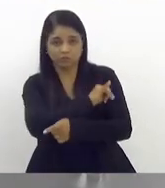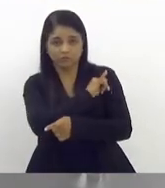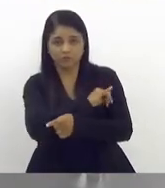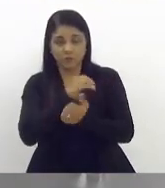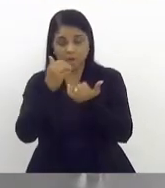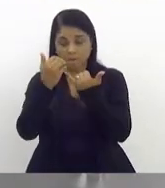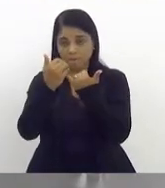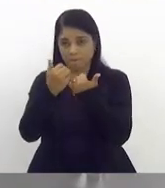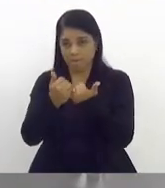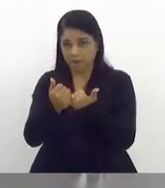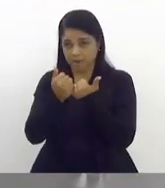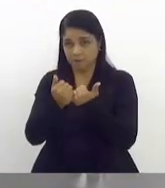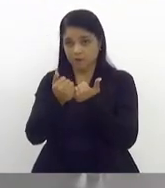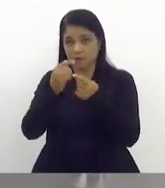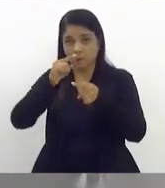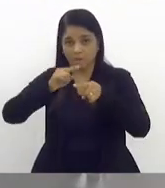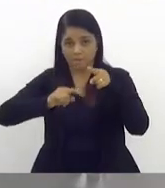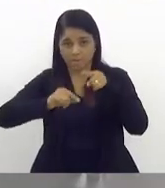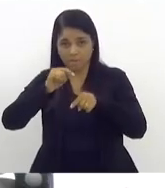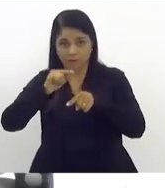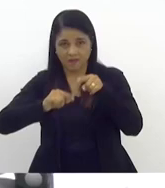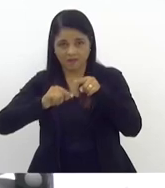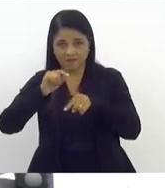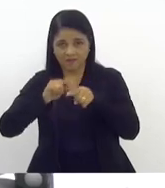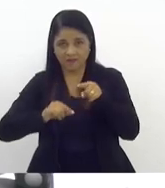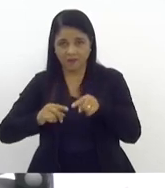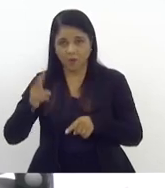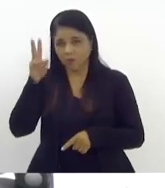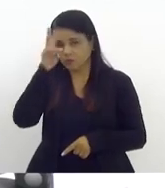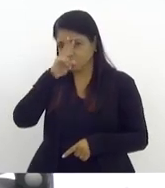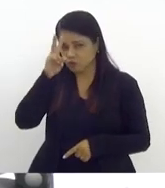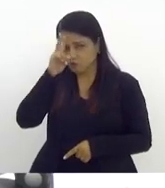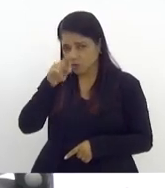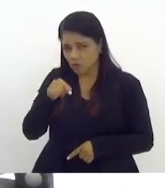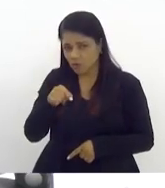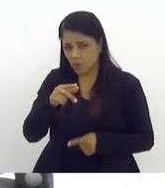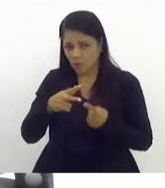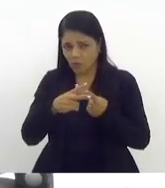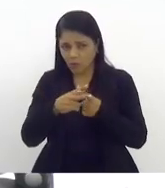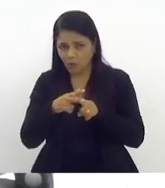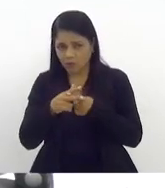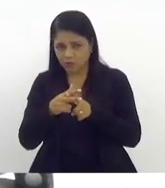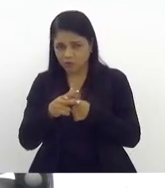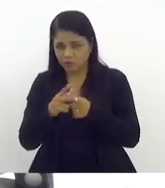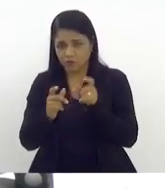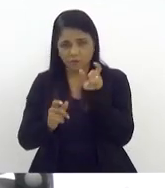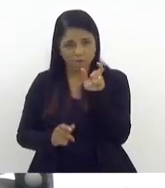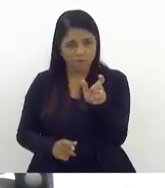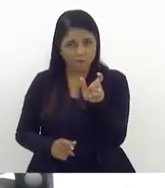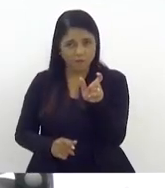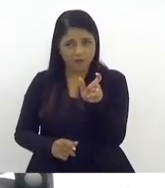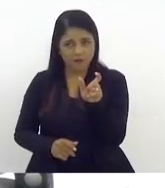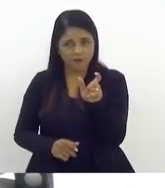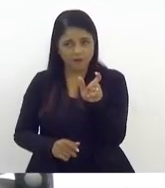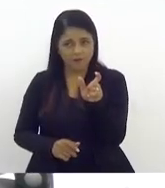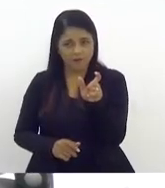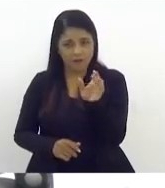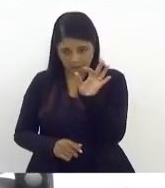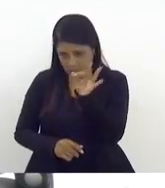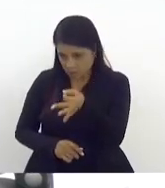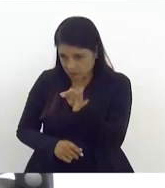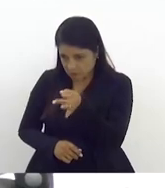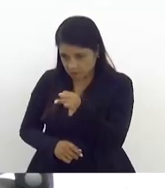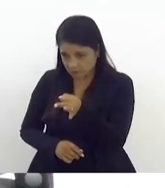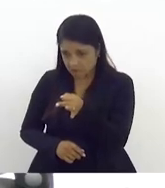material, patrimônio histórico material. Só no caso de corrigir. Não, aqui é. O objetivo é esse mesmo? É esse mesmo, é que é